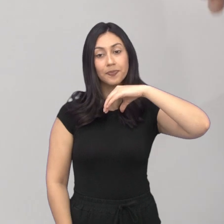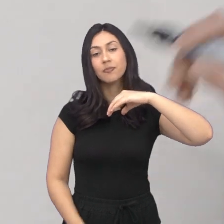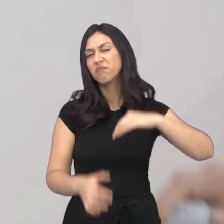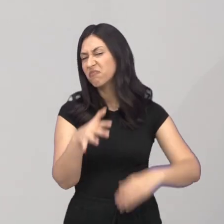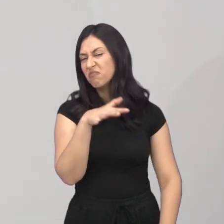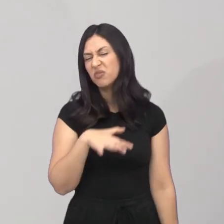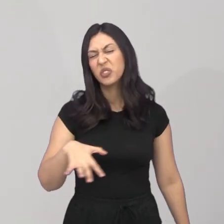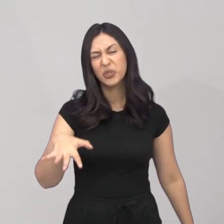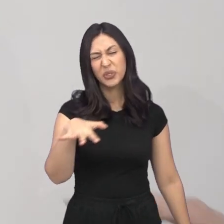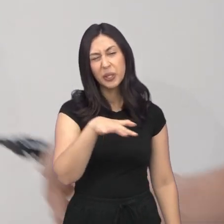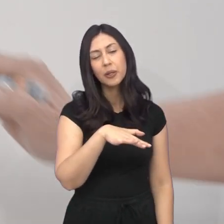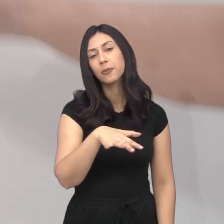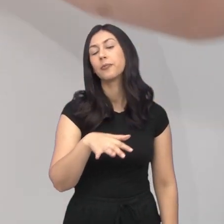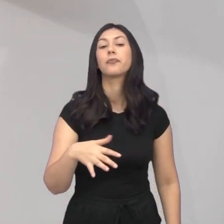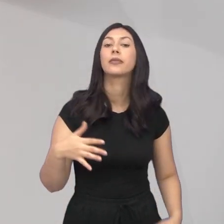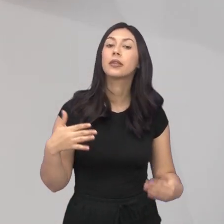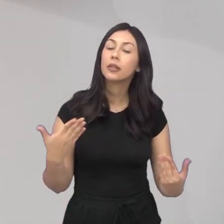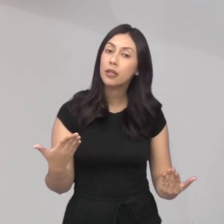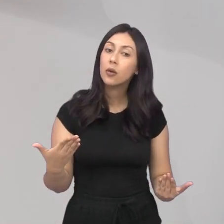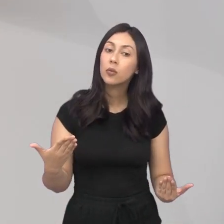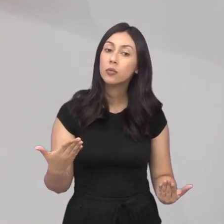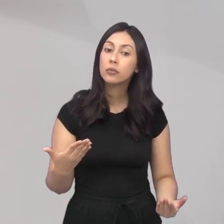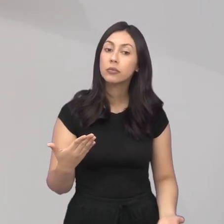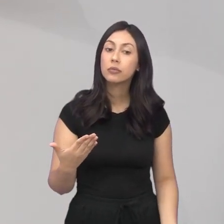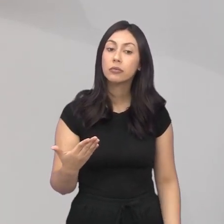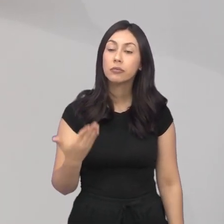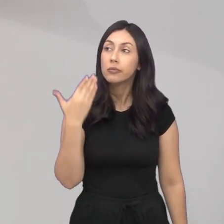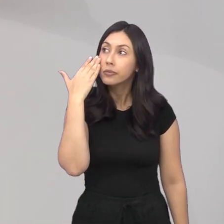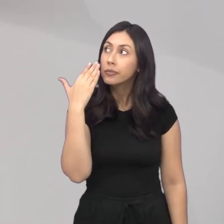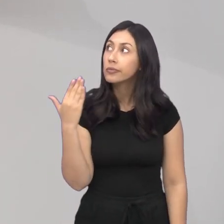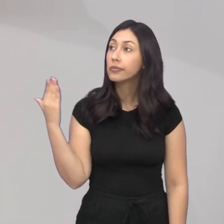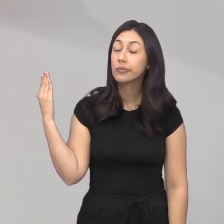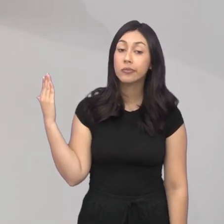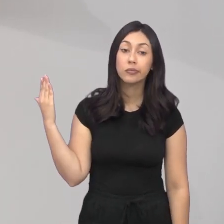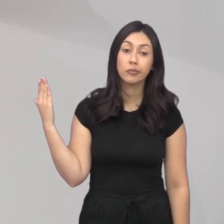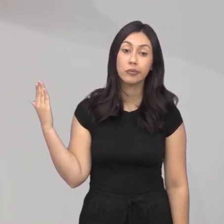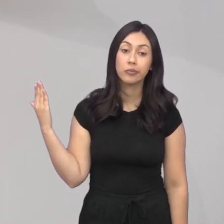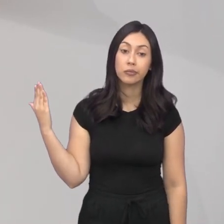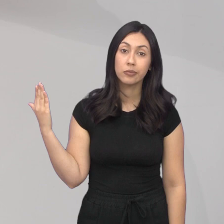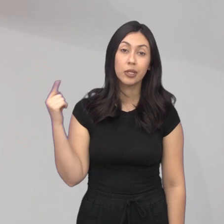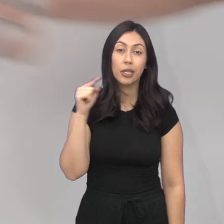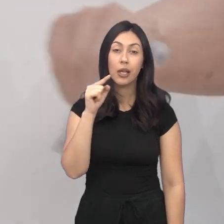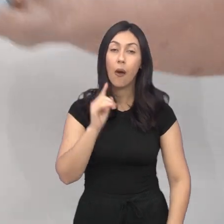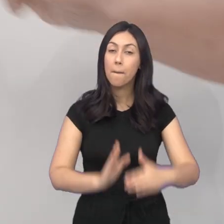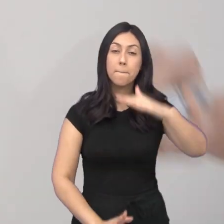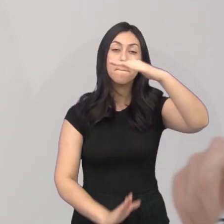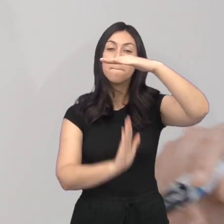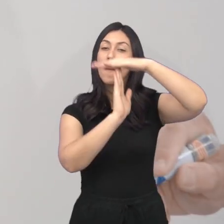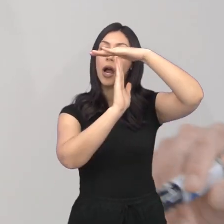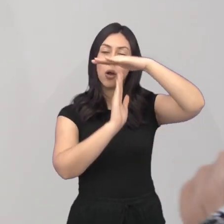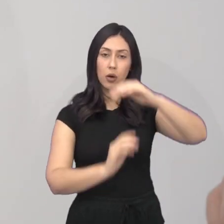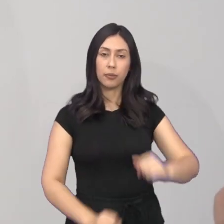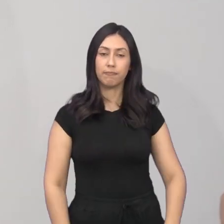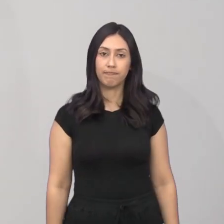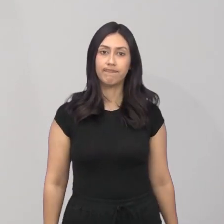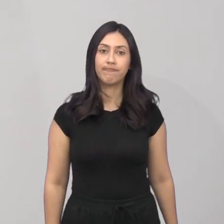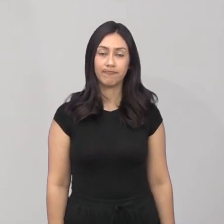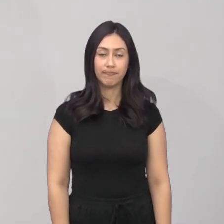No geral, certo? Ou seja, a função vai ser desse jeito, vai ter um ponto aqui que vai ser o maior valor possível de